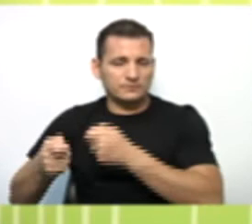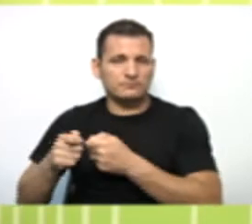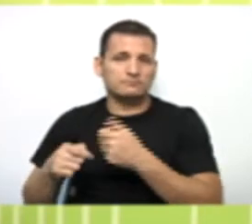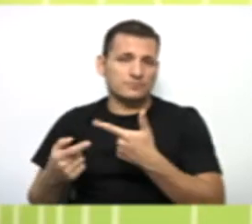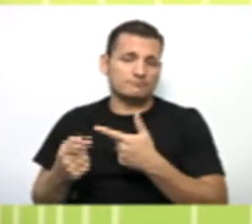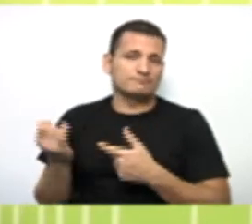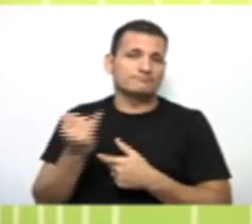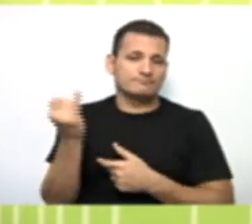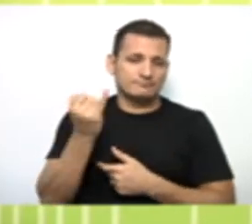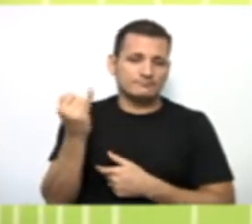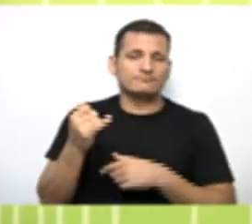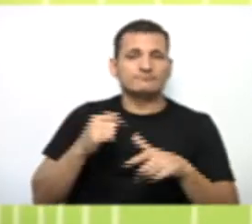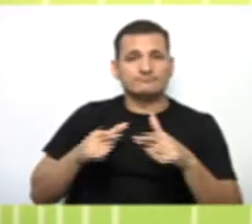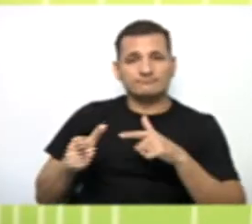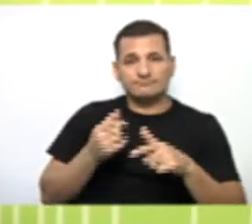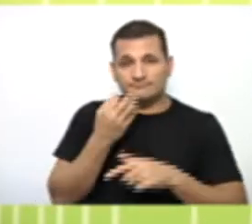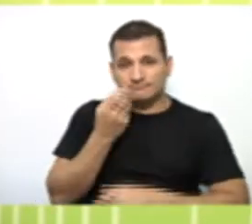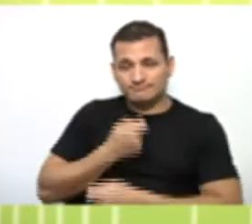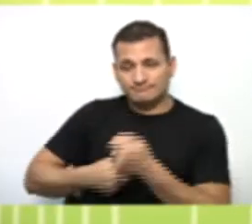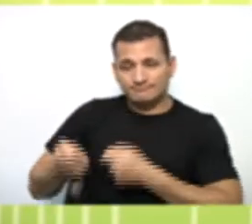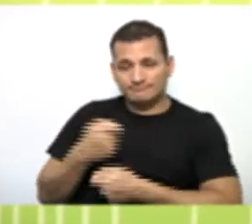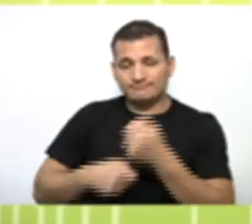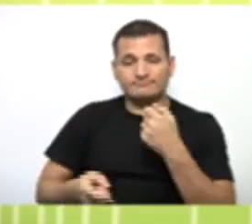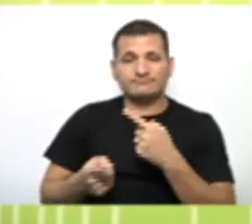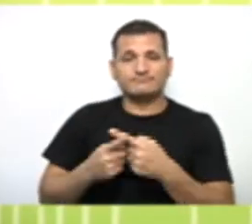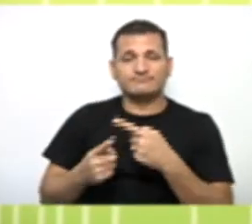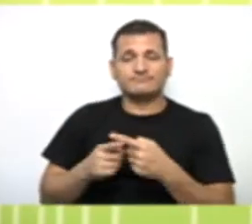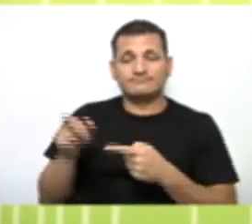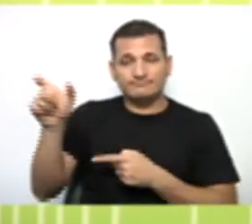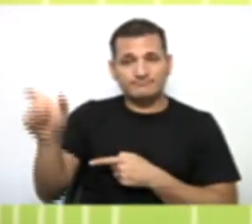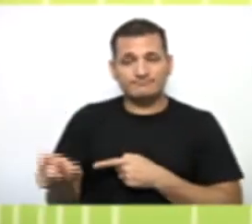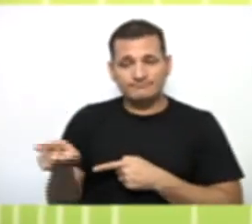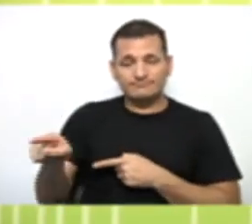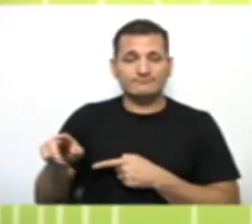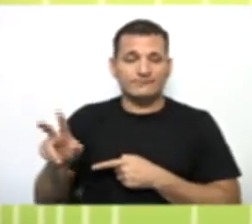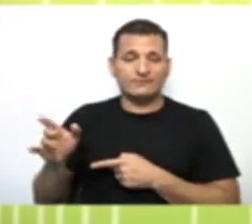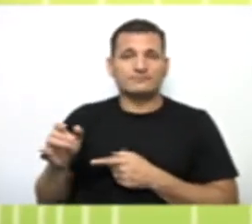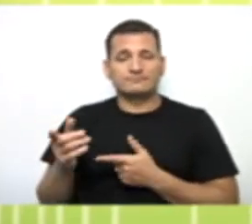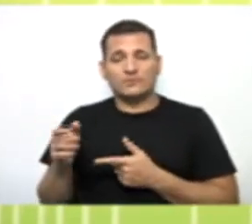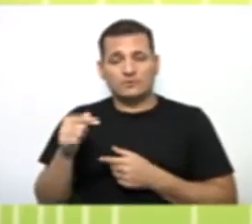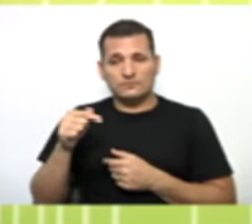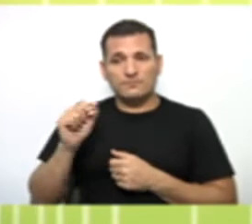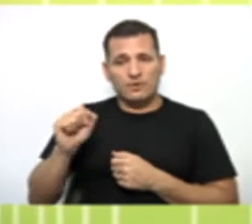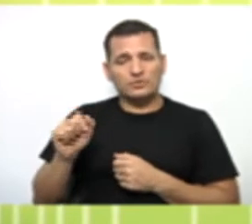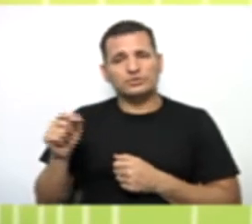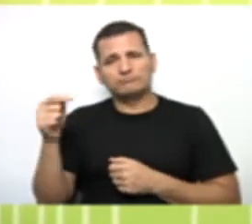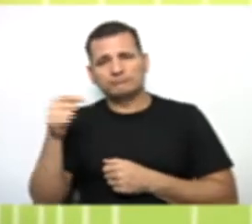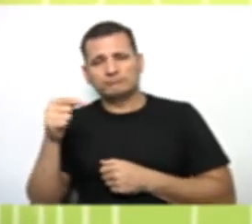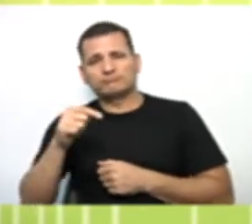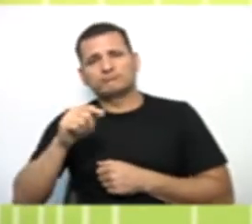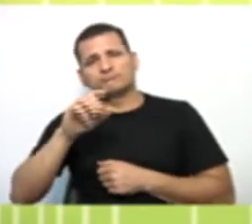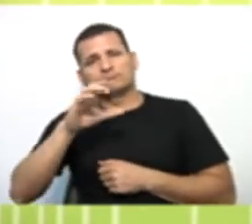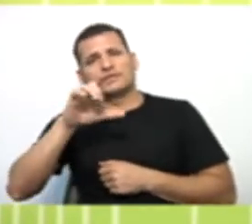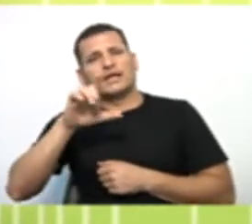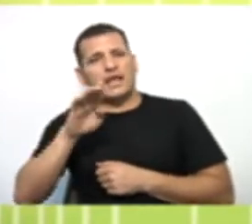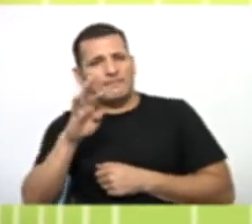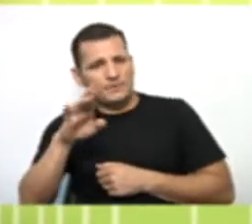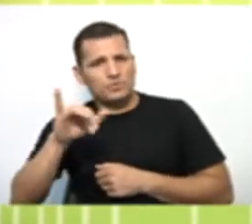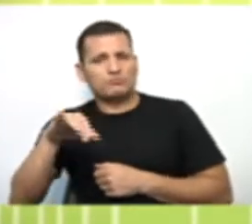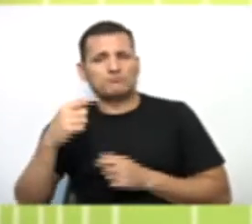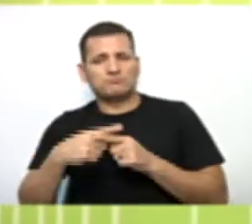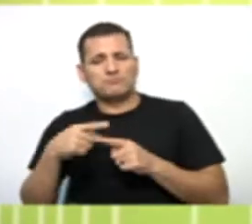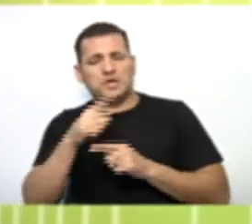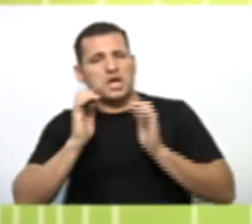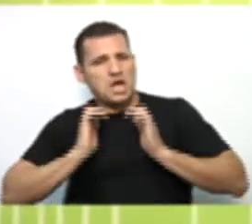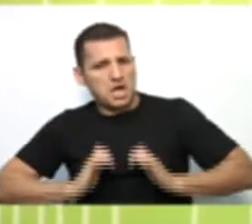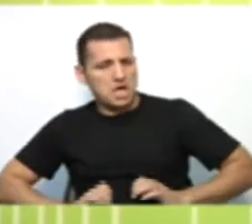é importante eu trabalhar bem essa negociação, porque ele mesmo pode dizer, olha, você pode negociar com o Clébio. Por quê? Ah, porque ele é ético. Nós vamos trabalhar